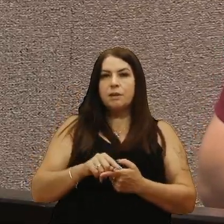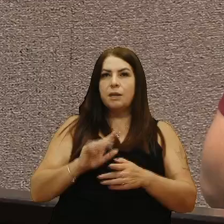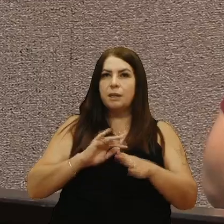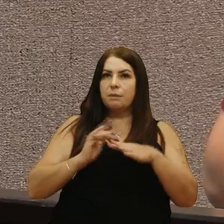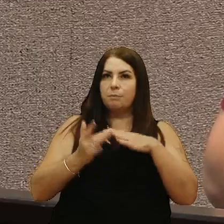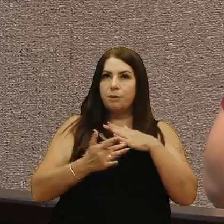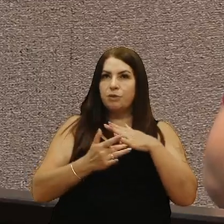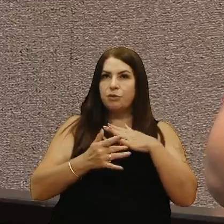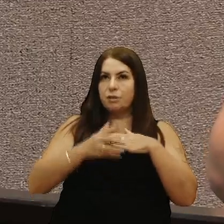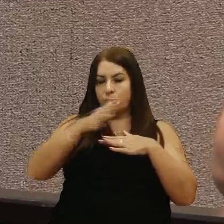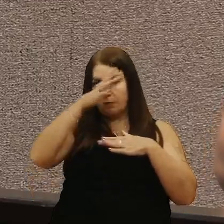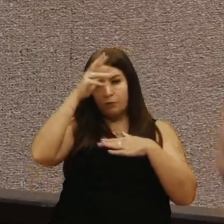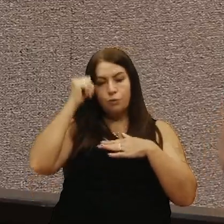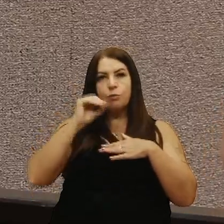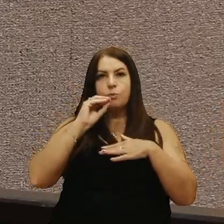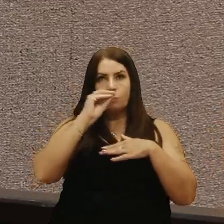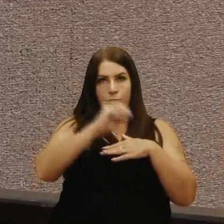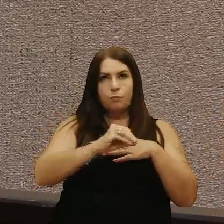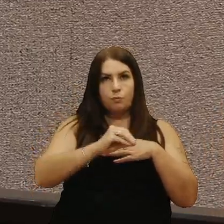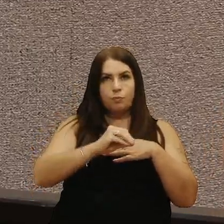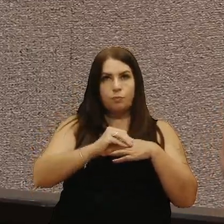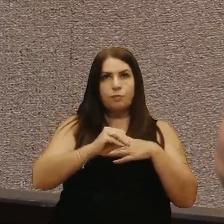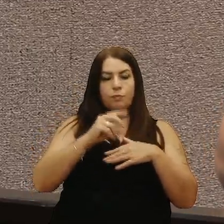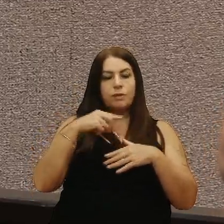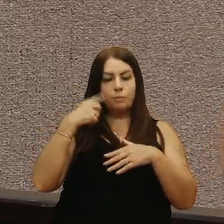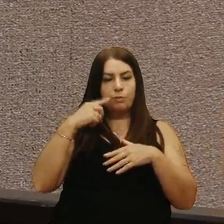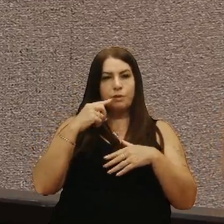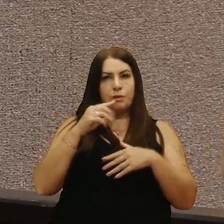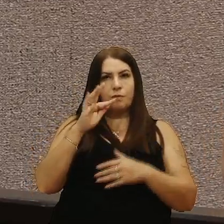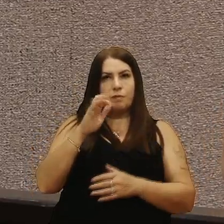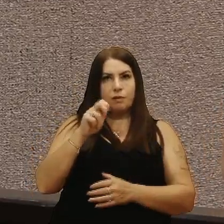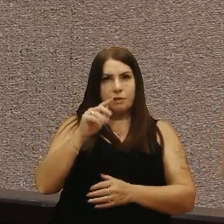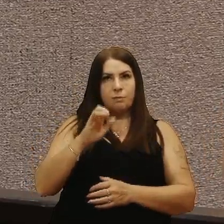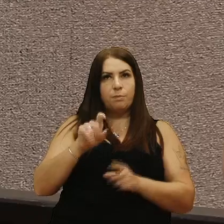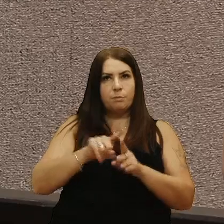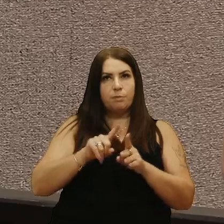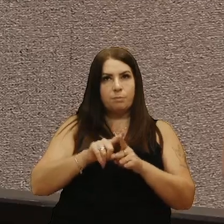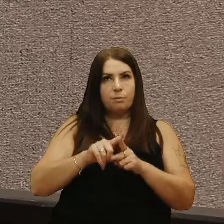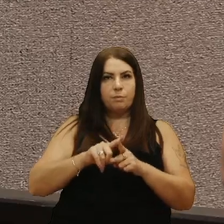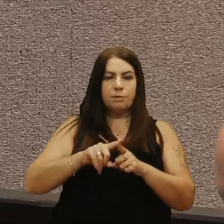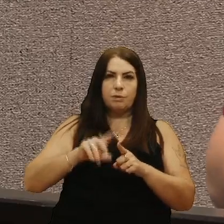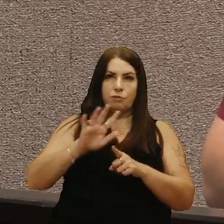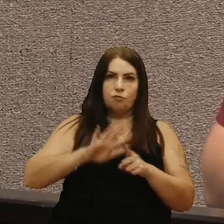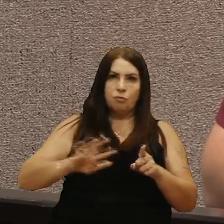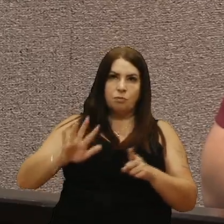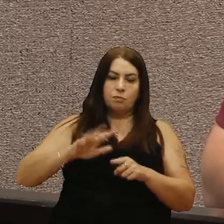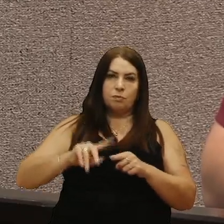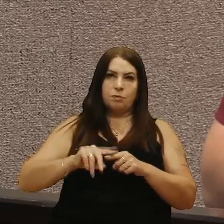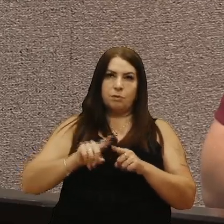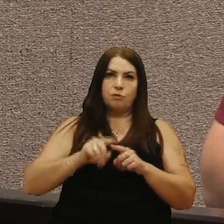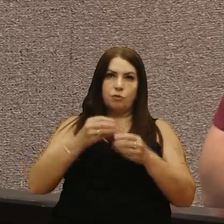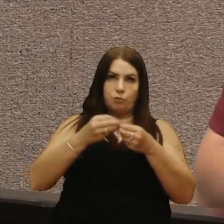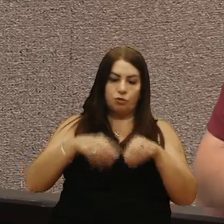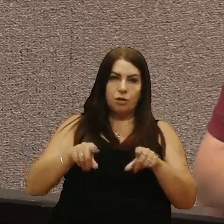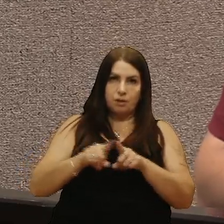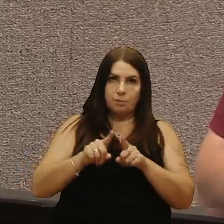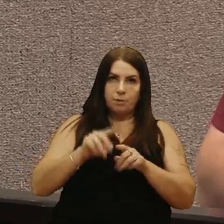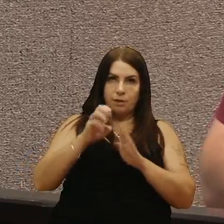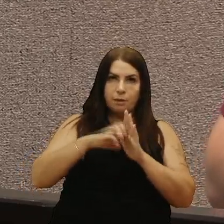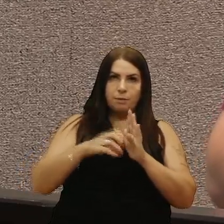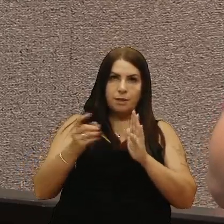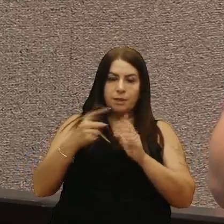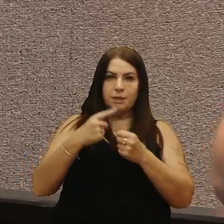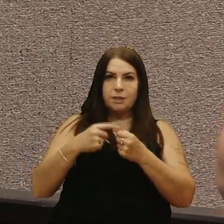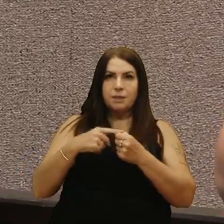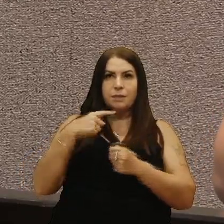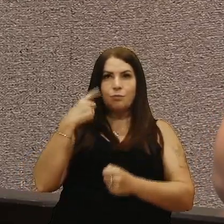da prefeitura noticiou que foi o deputado Felipe Cabonzato. Mas a senhora deve buscar essa retratação da mídia de modo geral. Eu mesmo já fui prejudicado trazendo emenda na cidade, e o